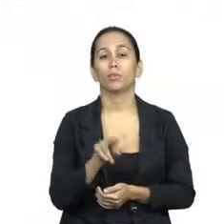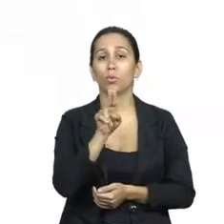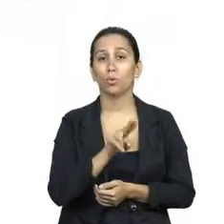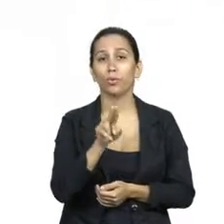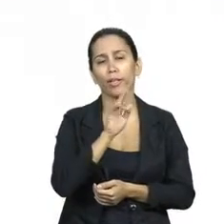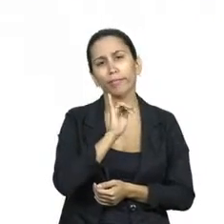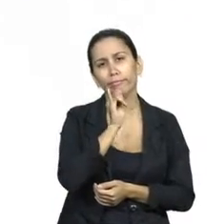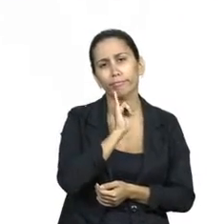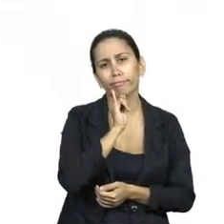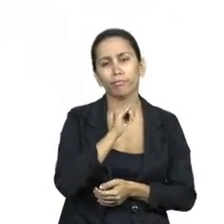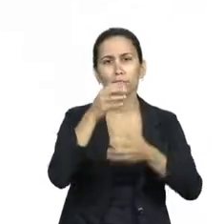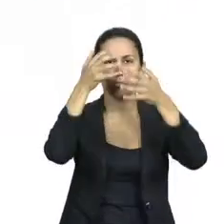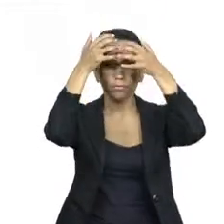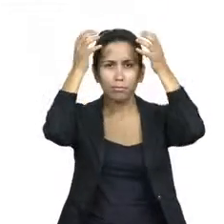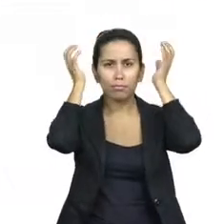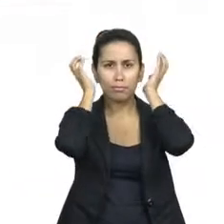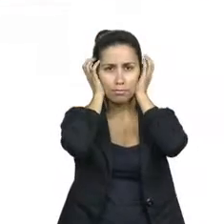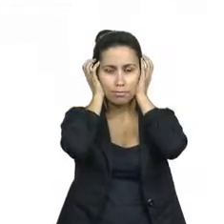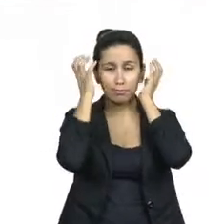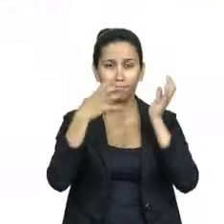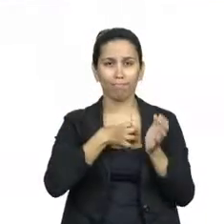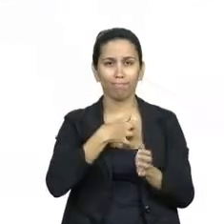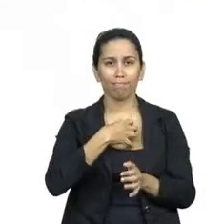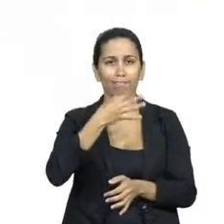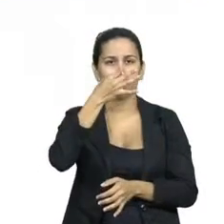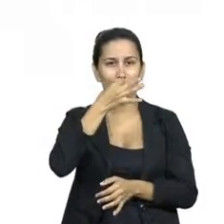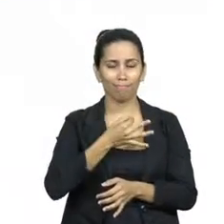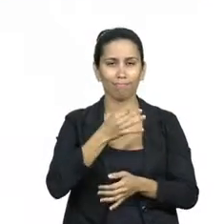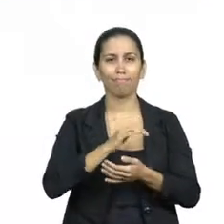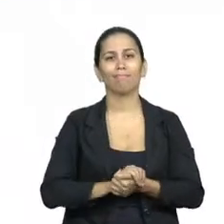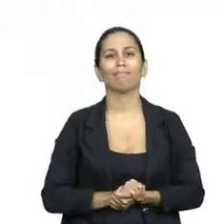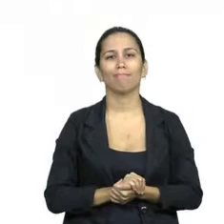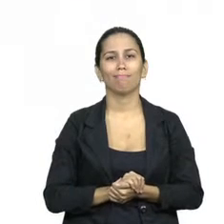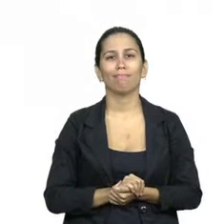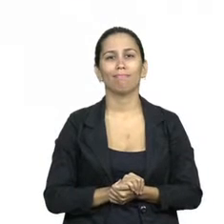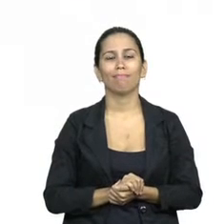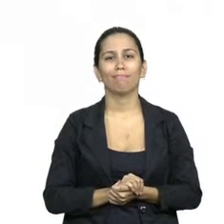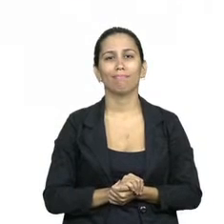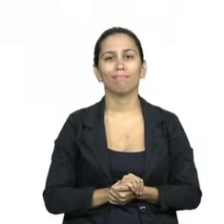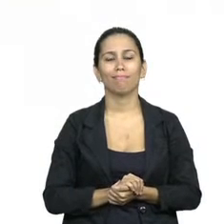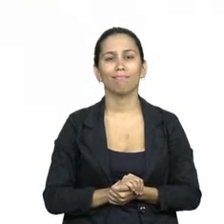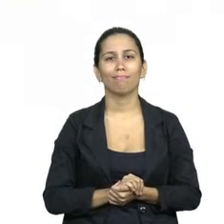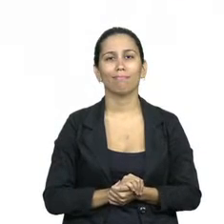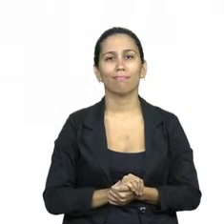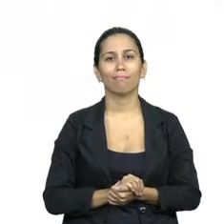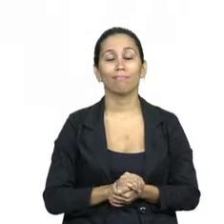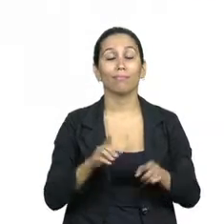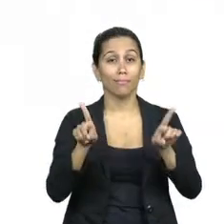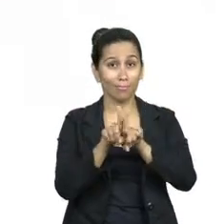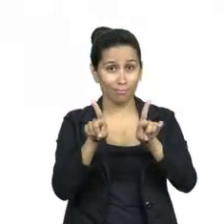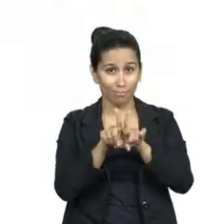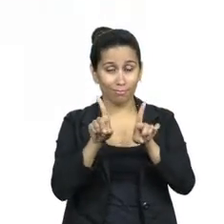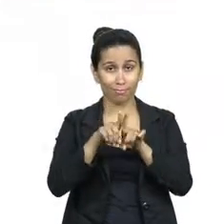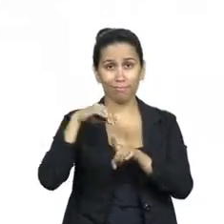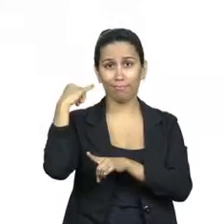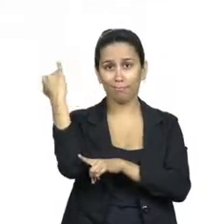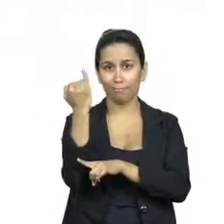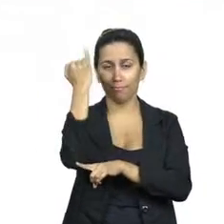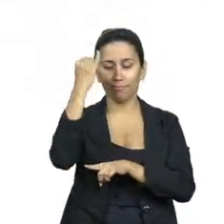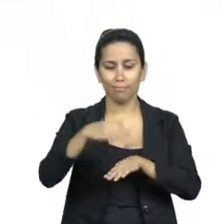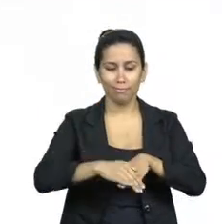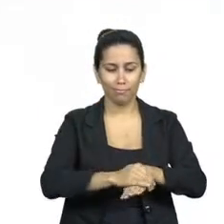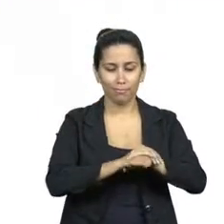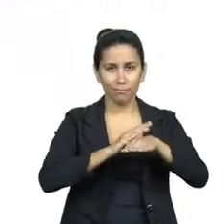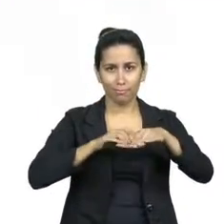exemplo, o protetor auricular de forma correta é fundamental para preservar a sua saúde. Também são muito importantes os